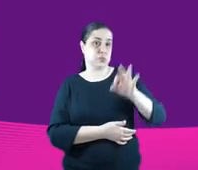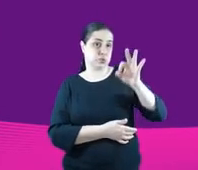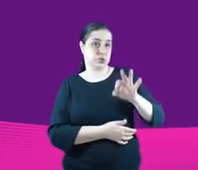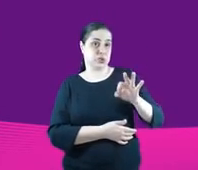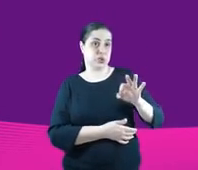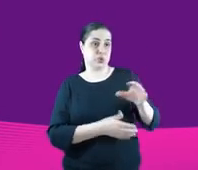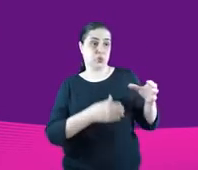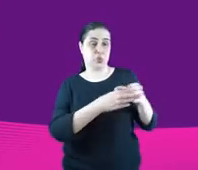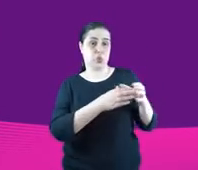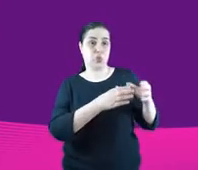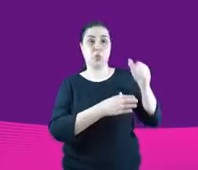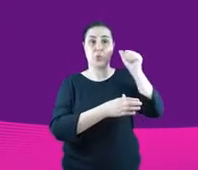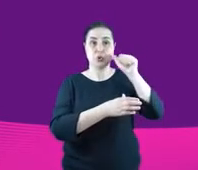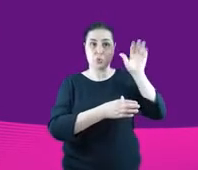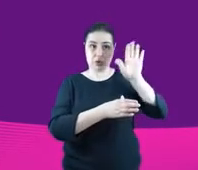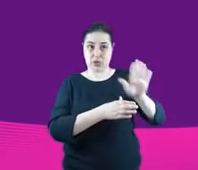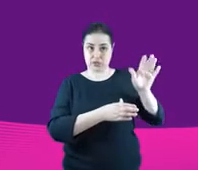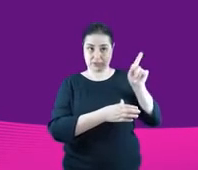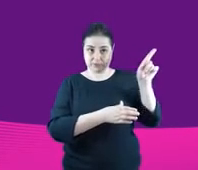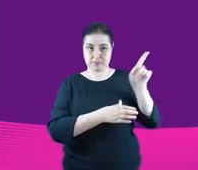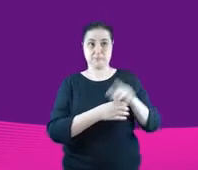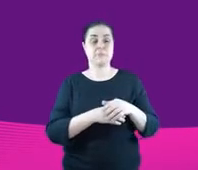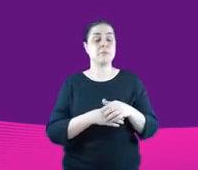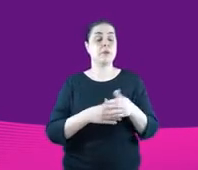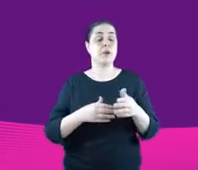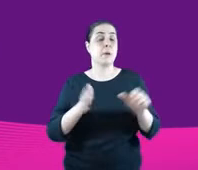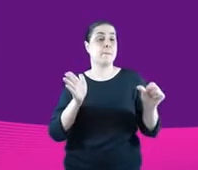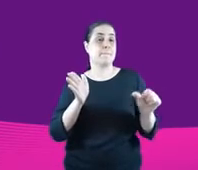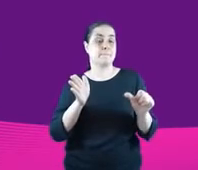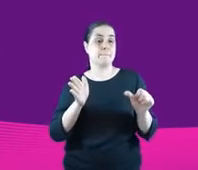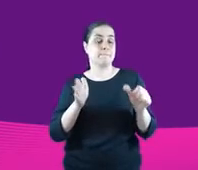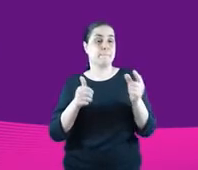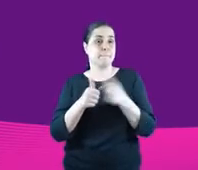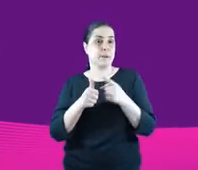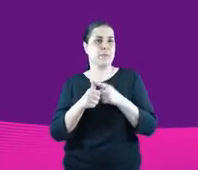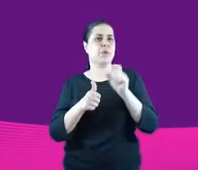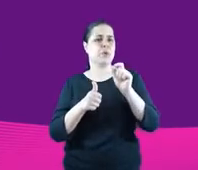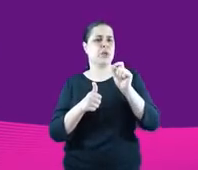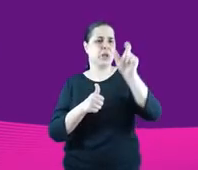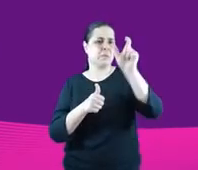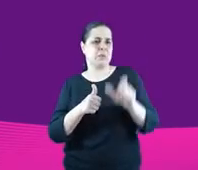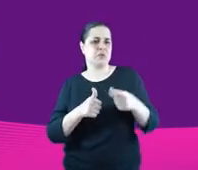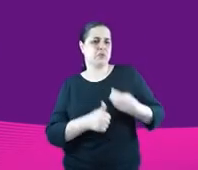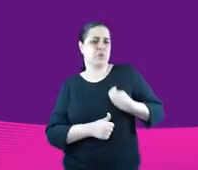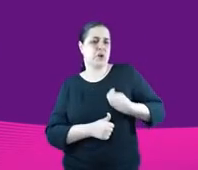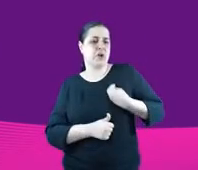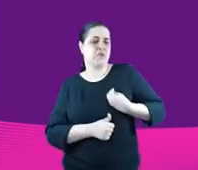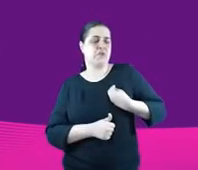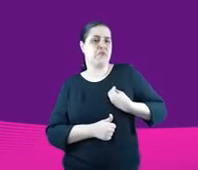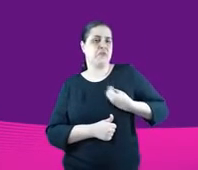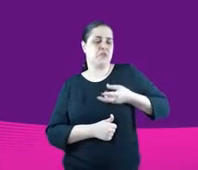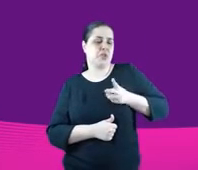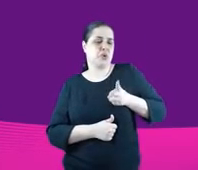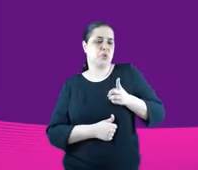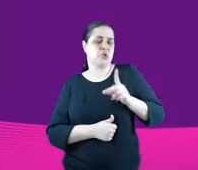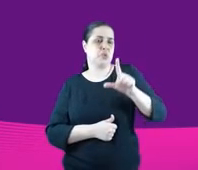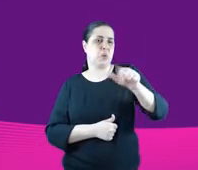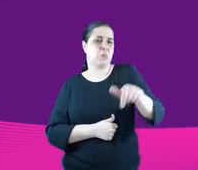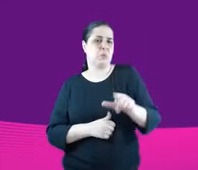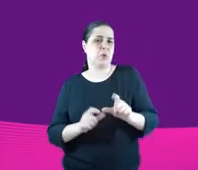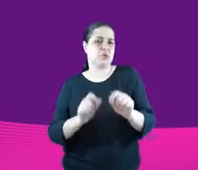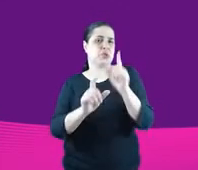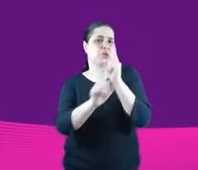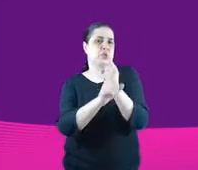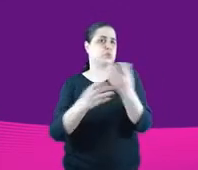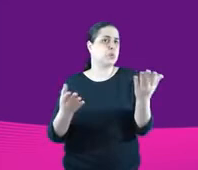Primeiro, temos que conceituar quem são os sobreviventes de câncer. Esse conceito muda e, dependendo de como ele é realizado,